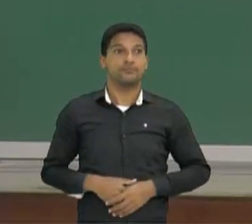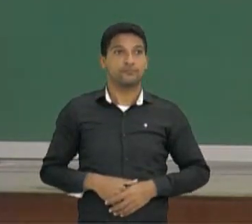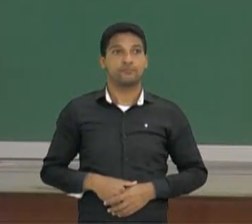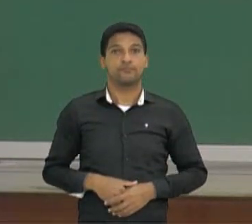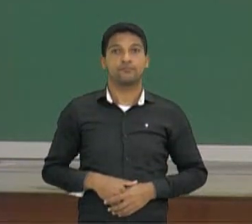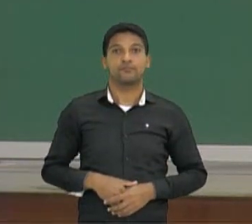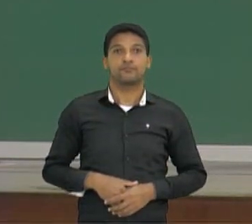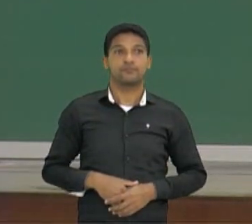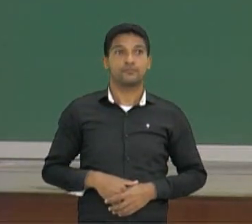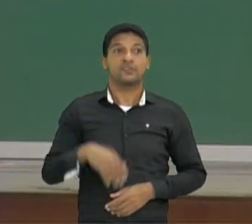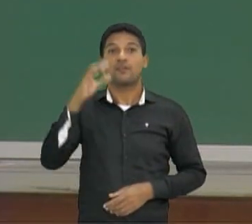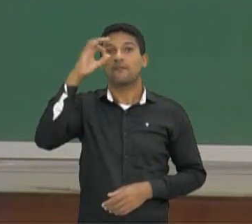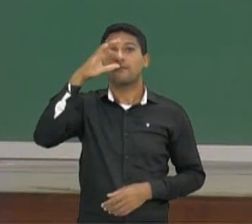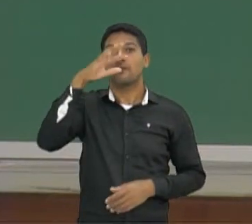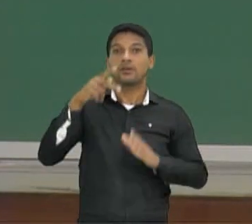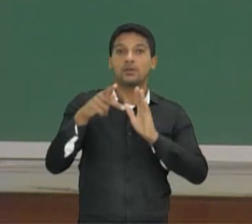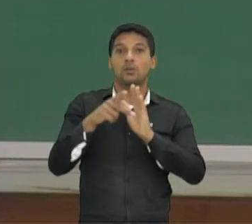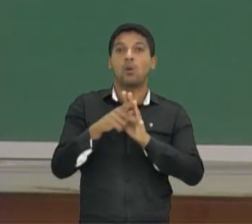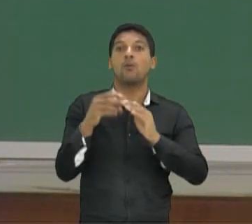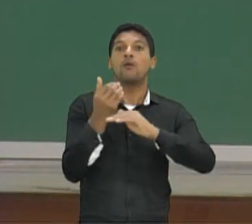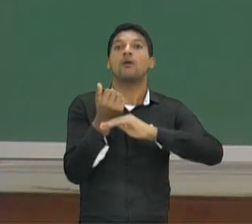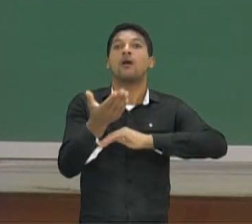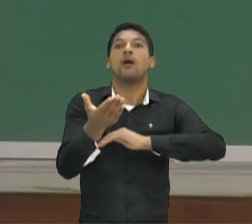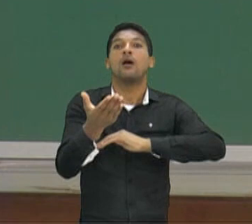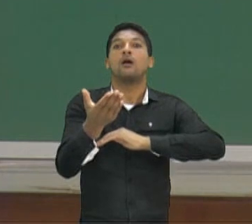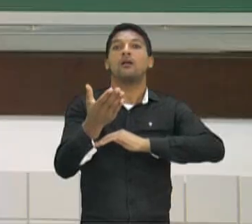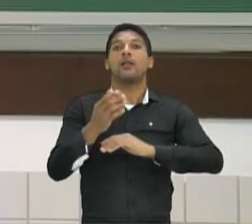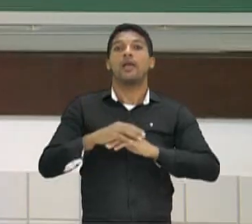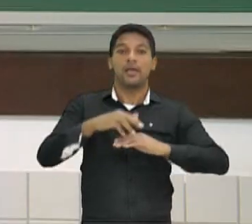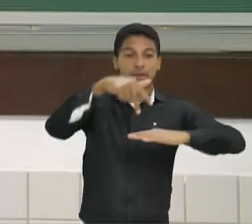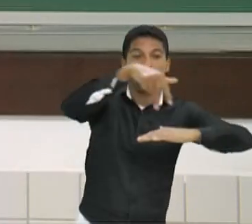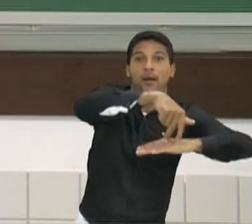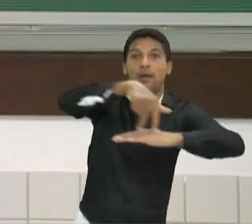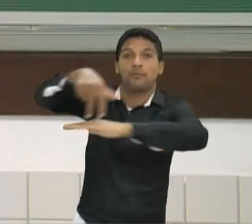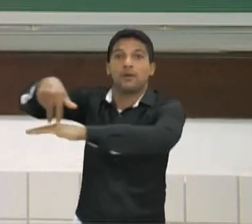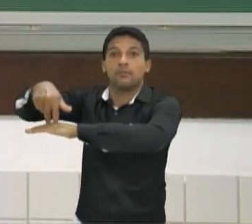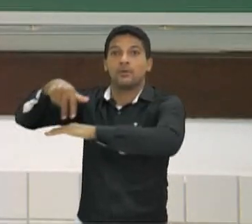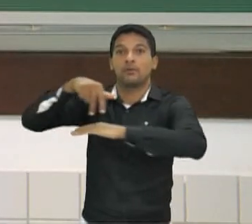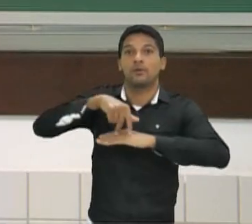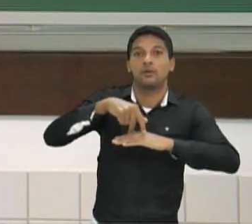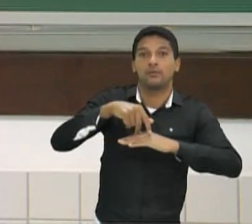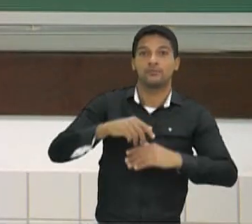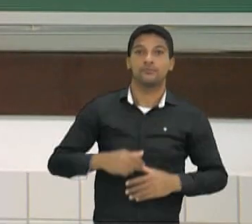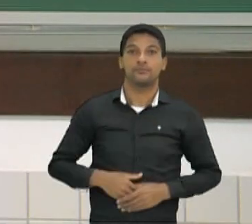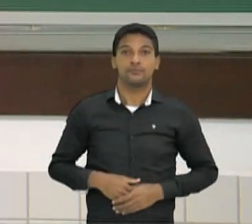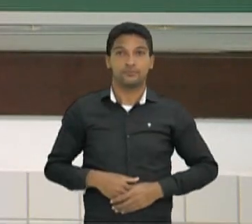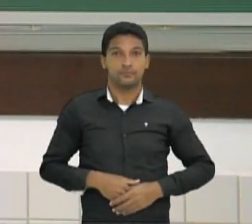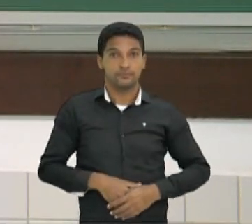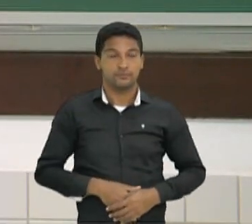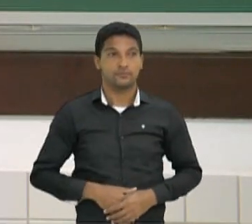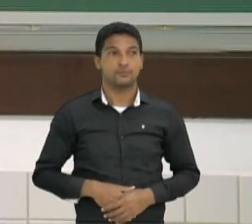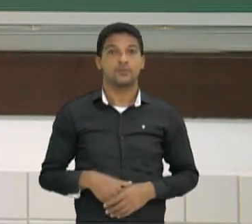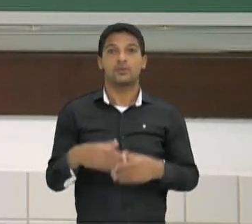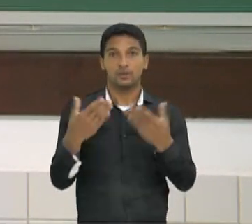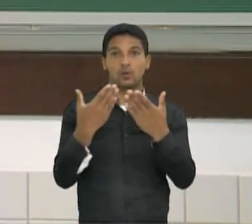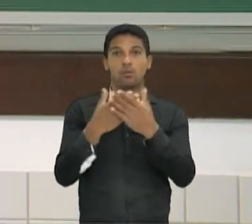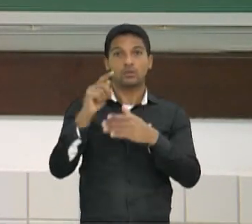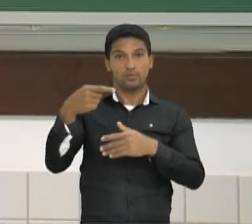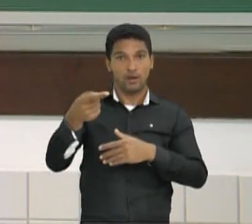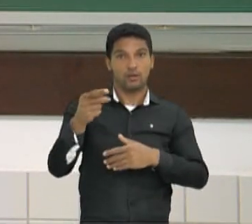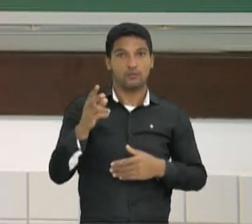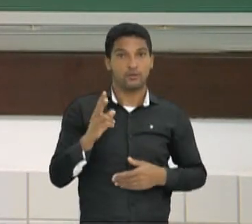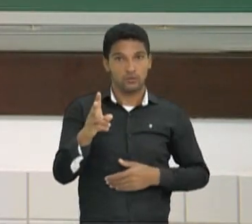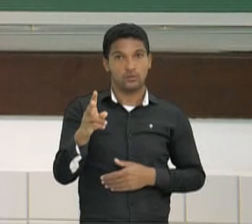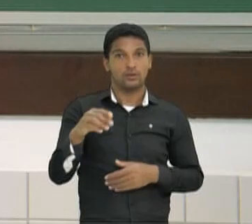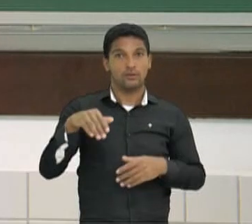nessa distribuição como está aqui para vocês, tranquilo? E aqui fechamos a nossa aula, então tratamos do beisebol. Na próxima aula nós vamos aprofundar